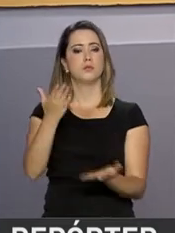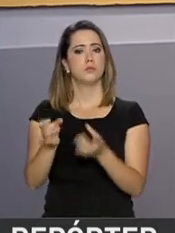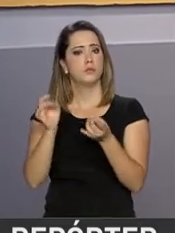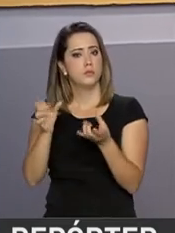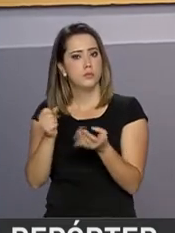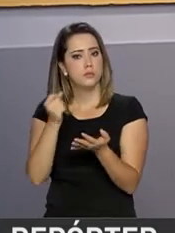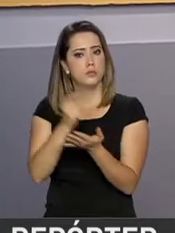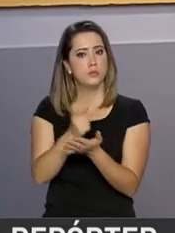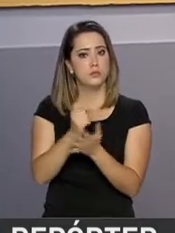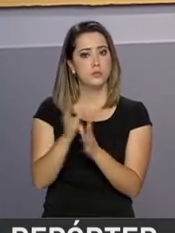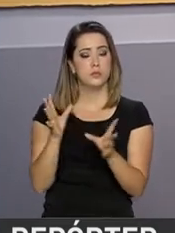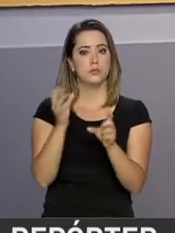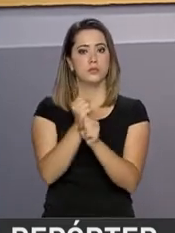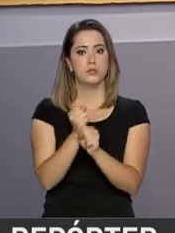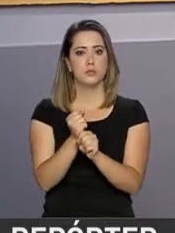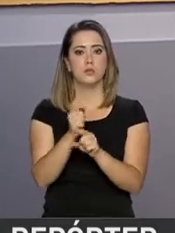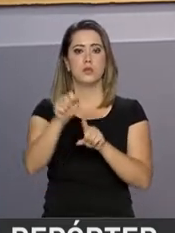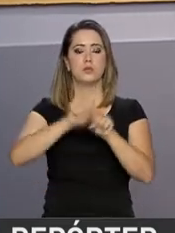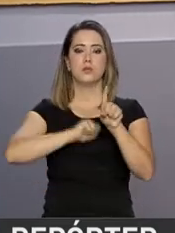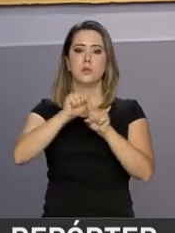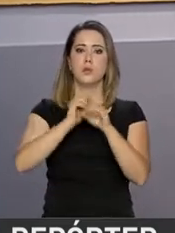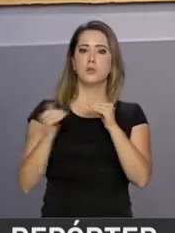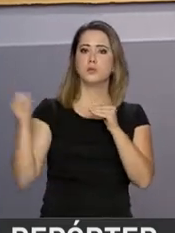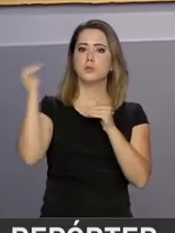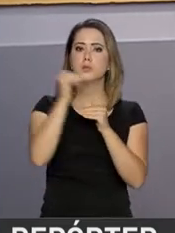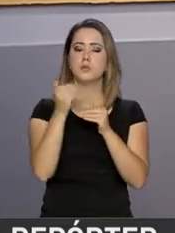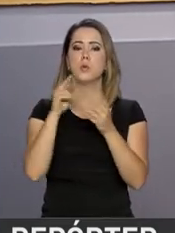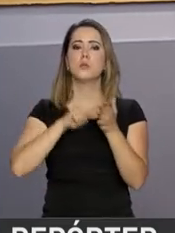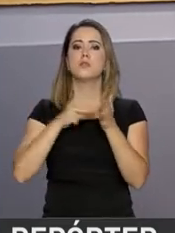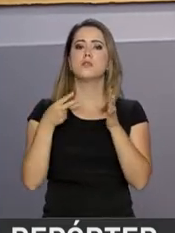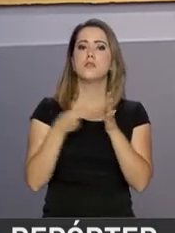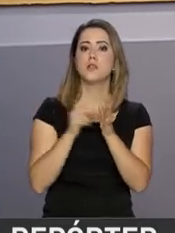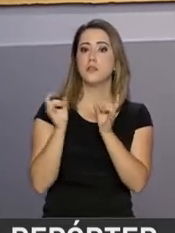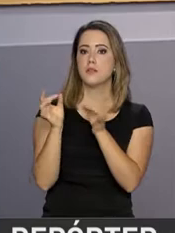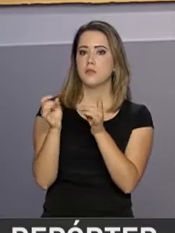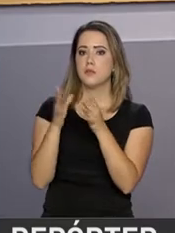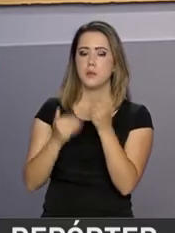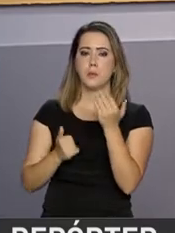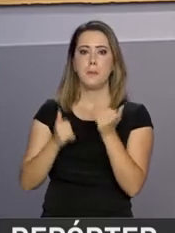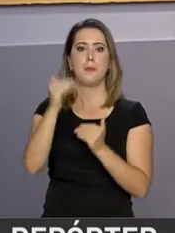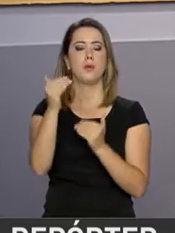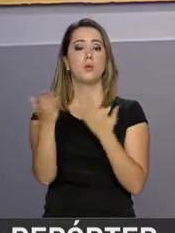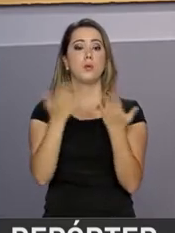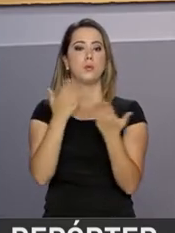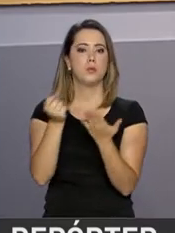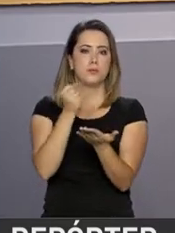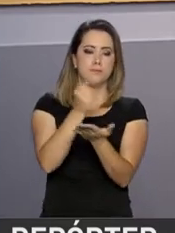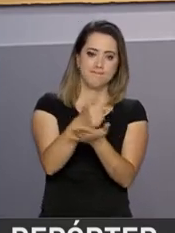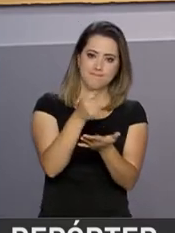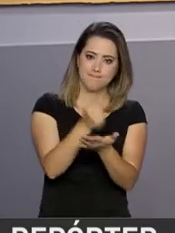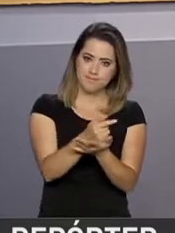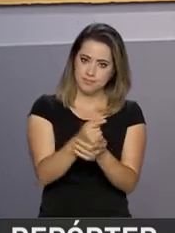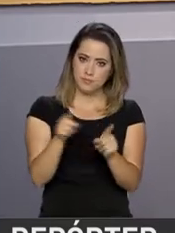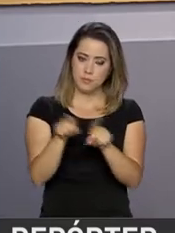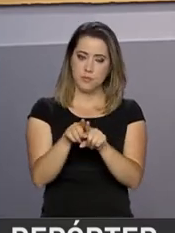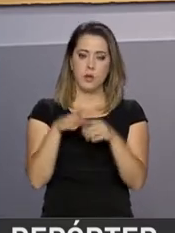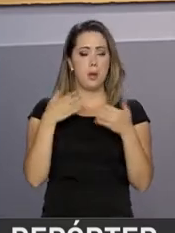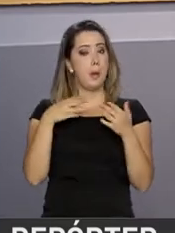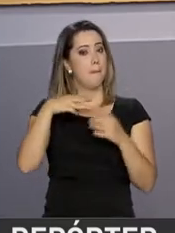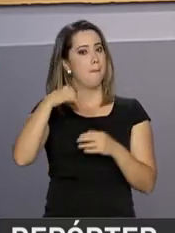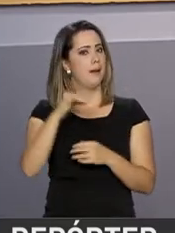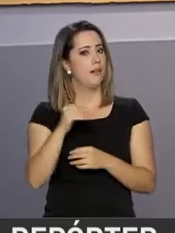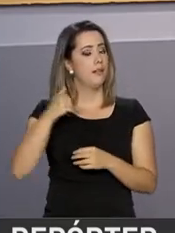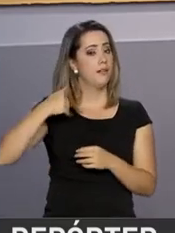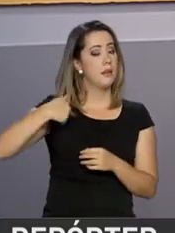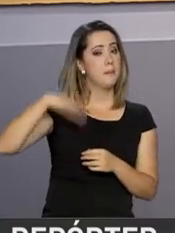balança comercial fechou o mês com superávit ou seja o número de exportações foi maior que o de importações em mais